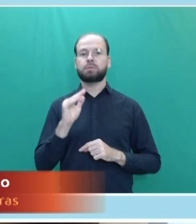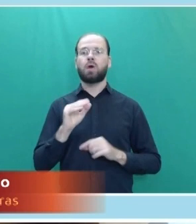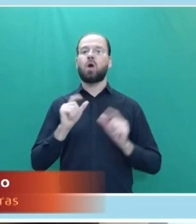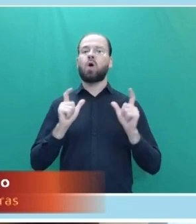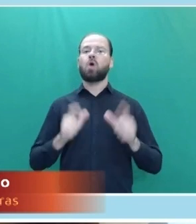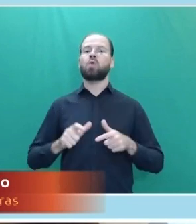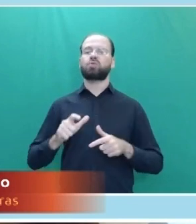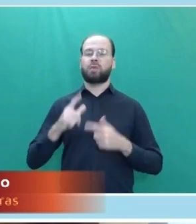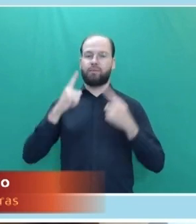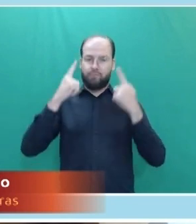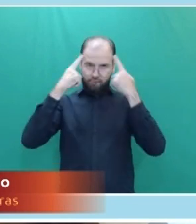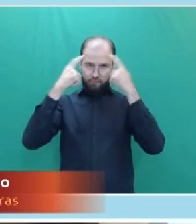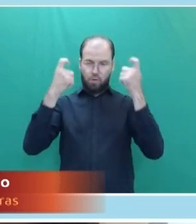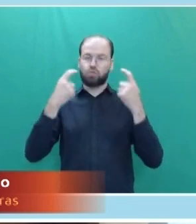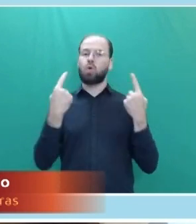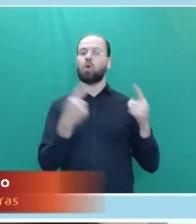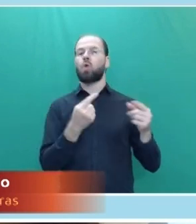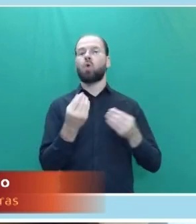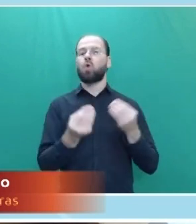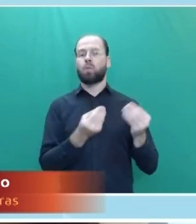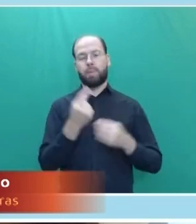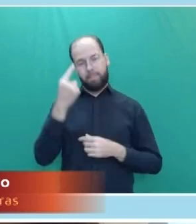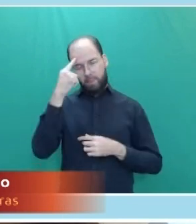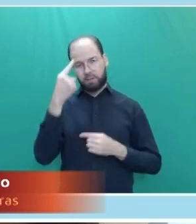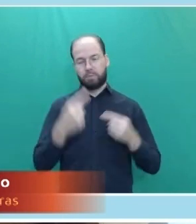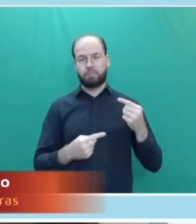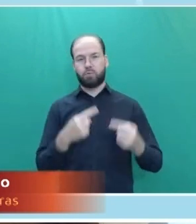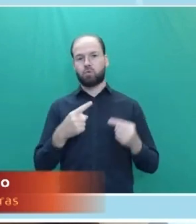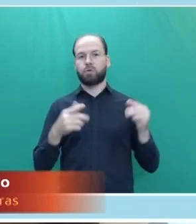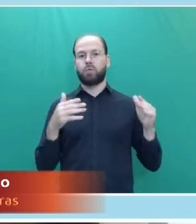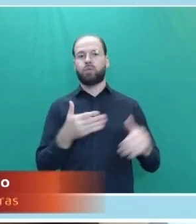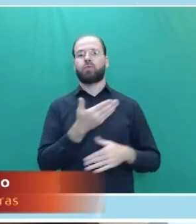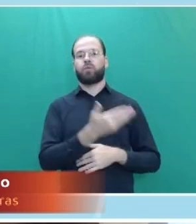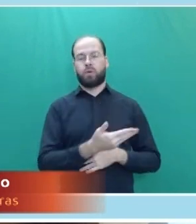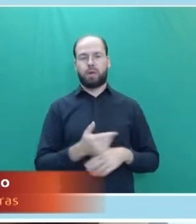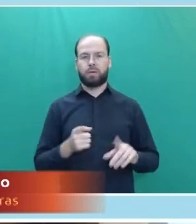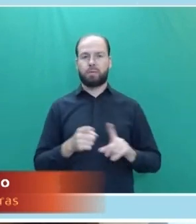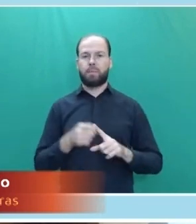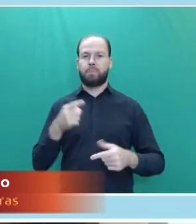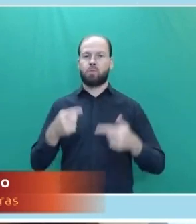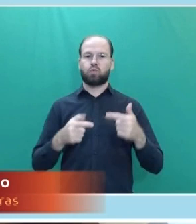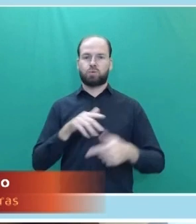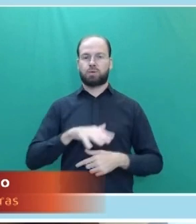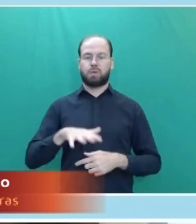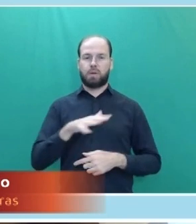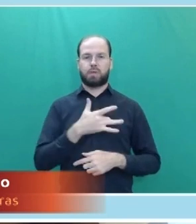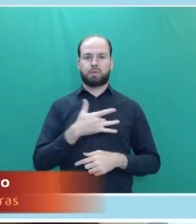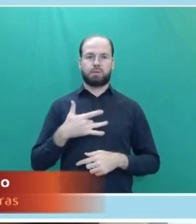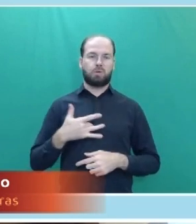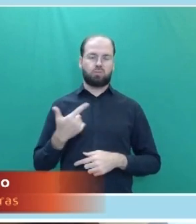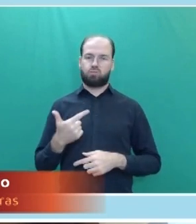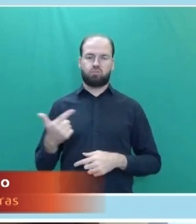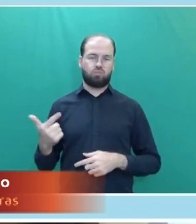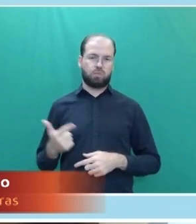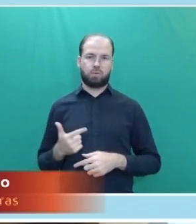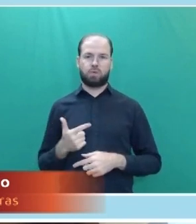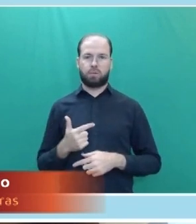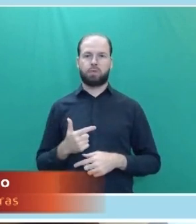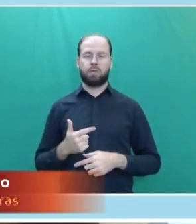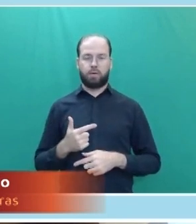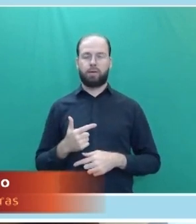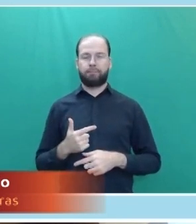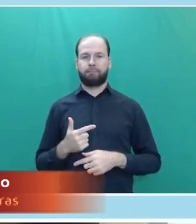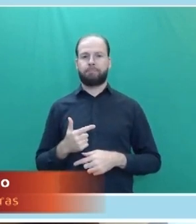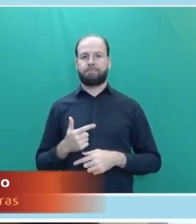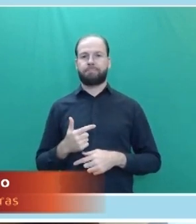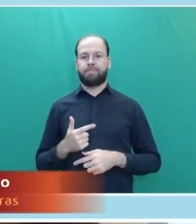essa violência, de pensar em políticas focais, né, políticas de saúde. Não tem realmente até mesmo